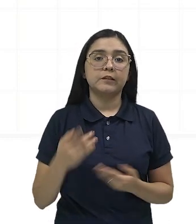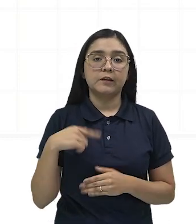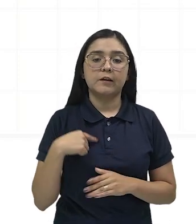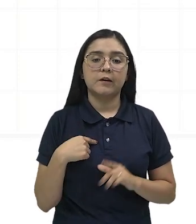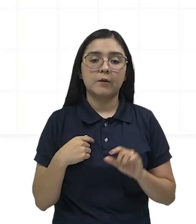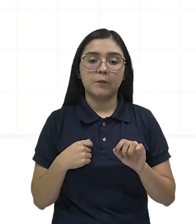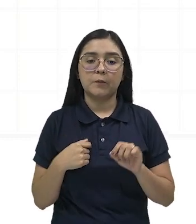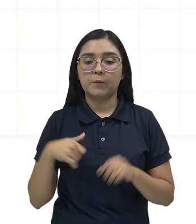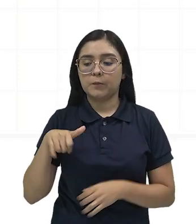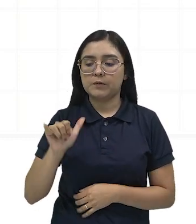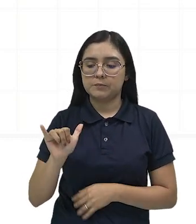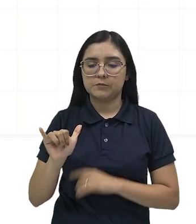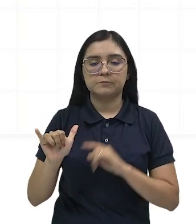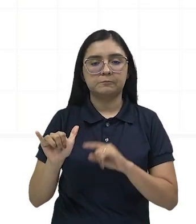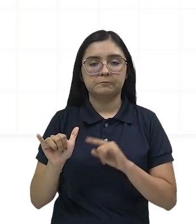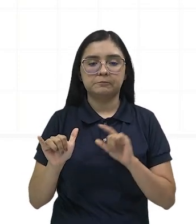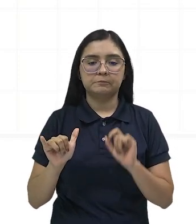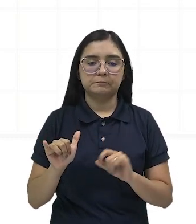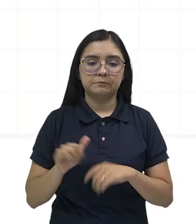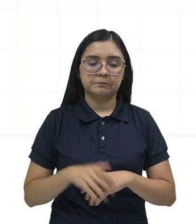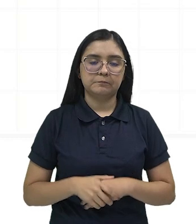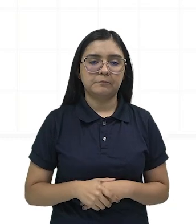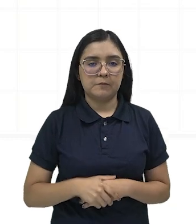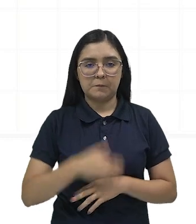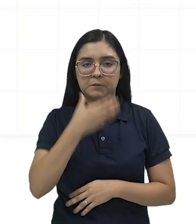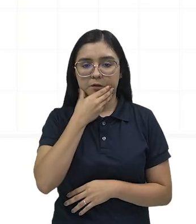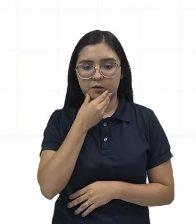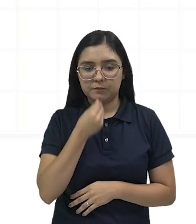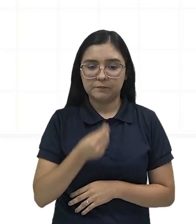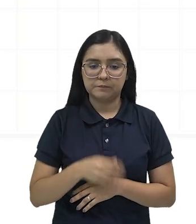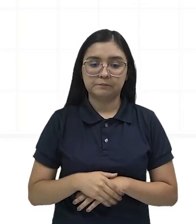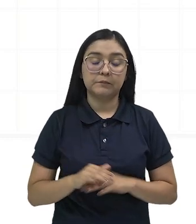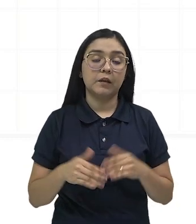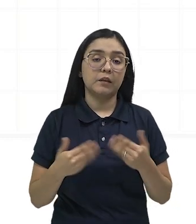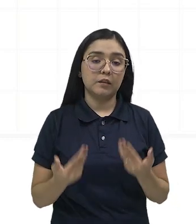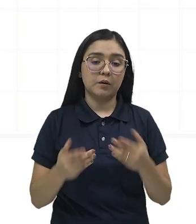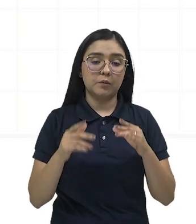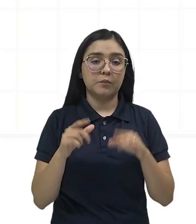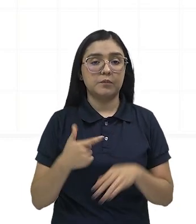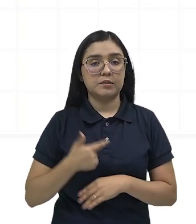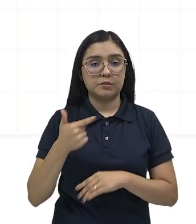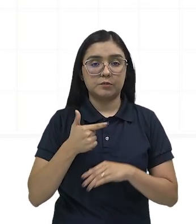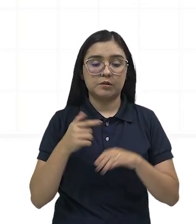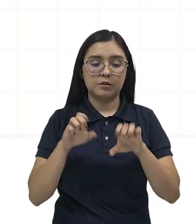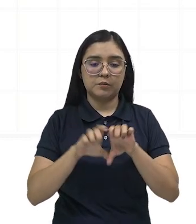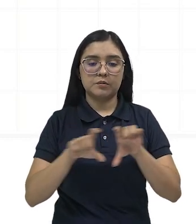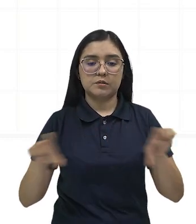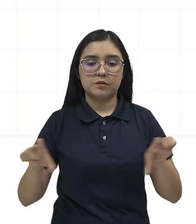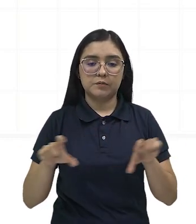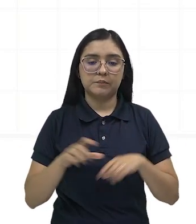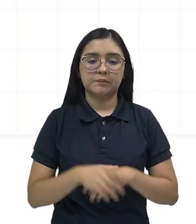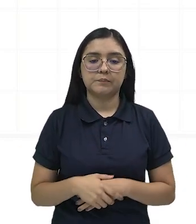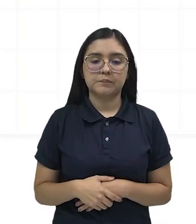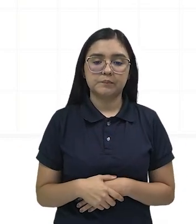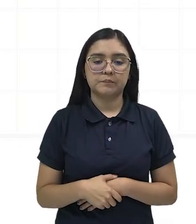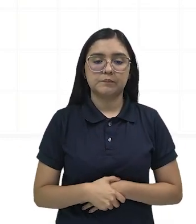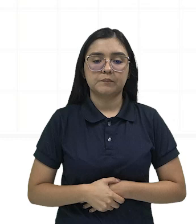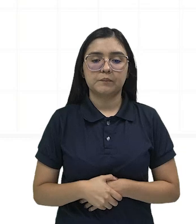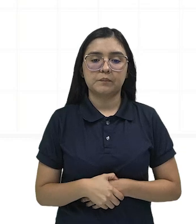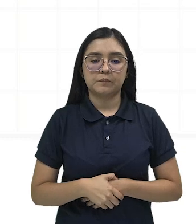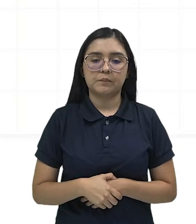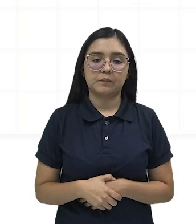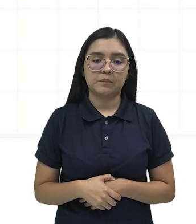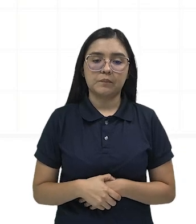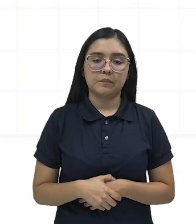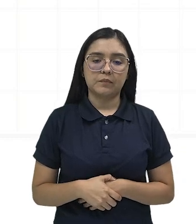minha segunda, certo? Equação vai ficar ó, Y, que é o número de meninos. Olha. Quando 7 saíram, passou a